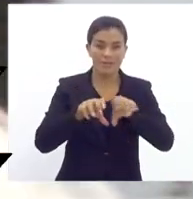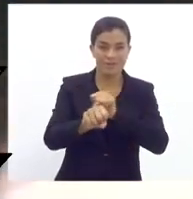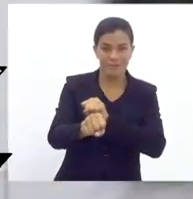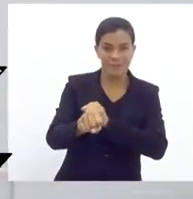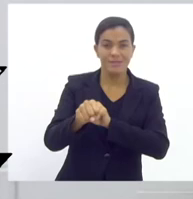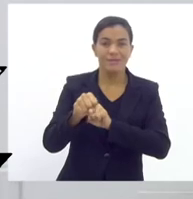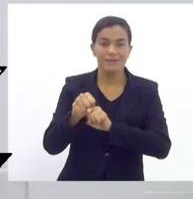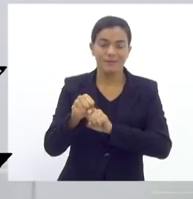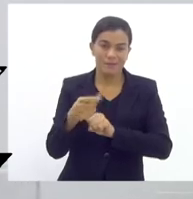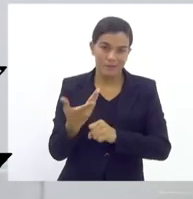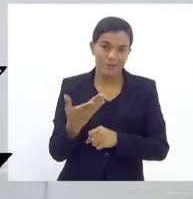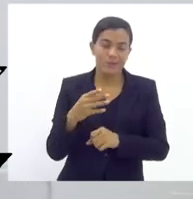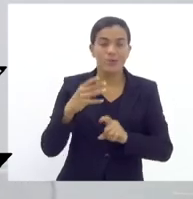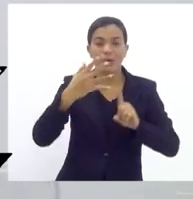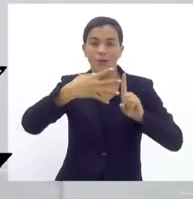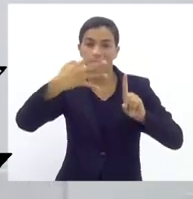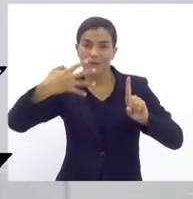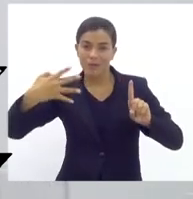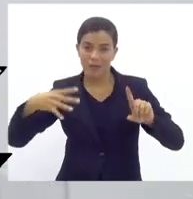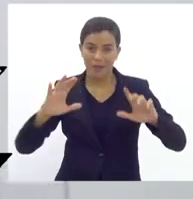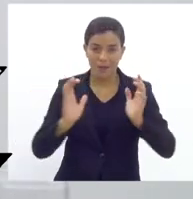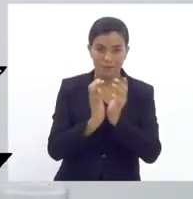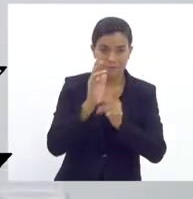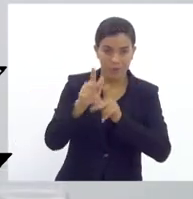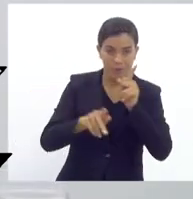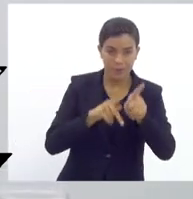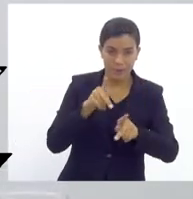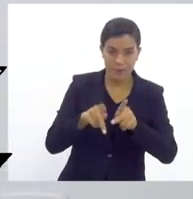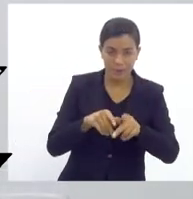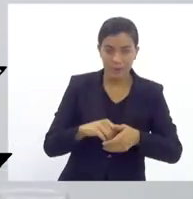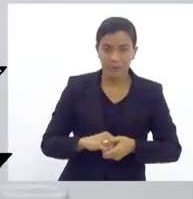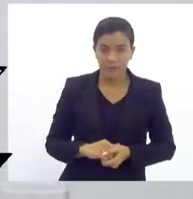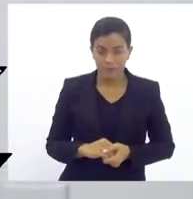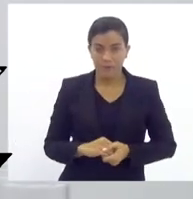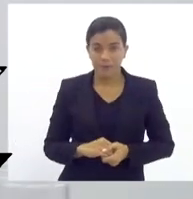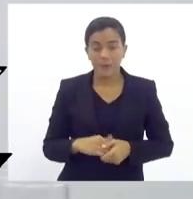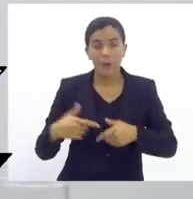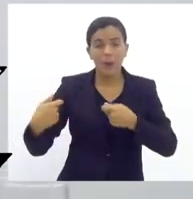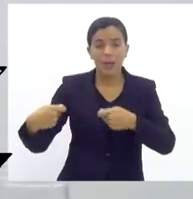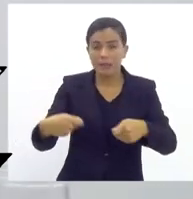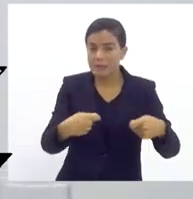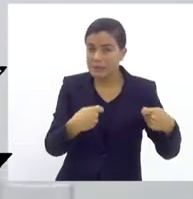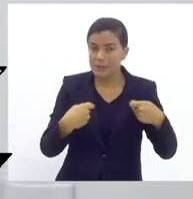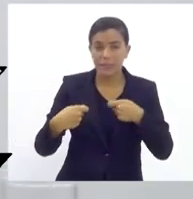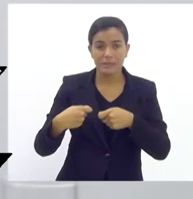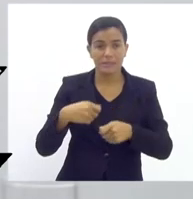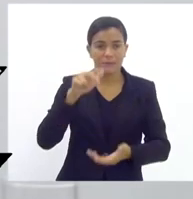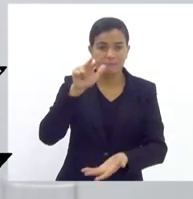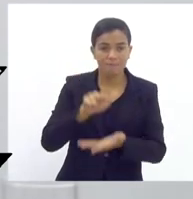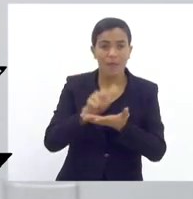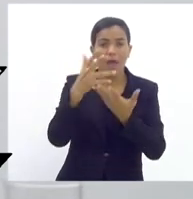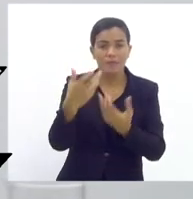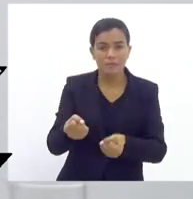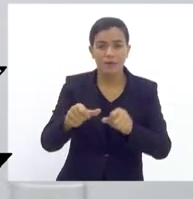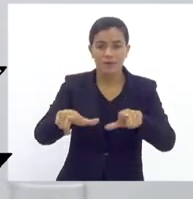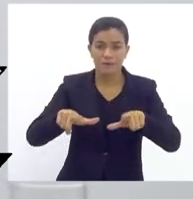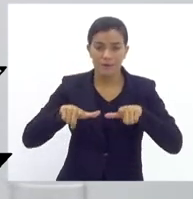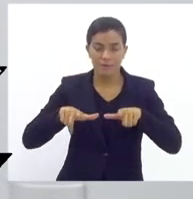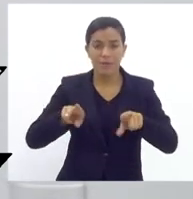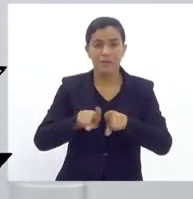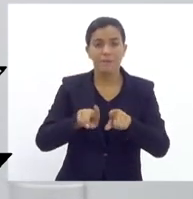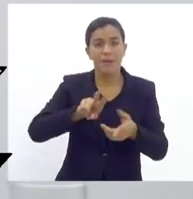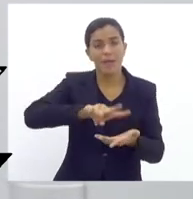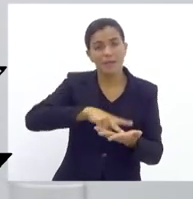do dos lgbtqia+ então é a necessidade da validação dos diplomas da tradução